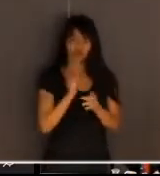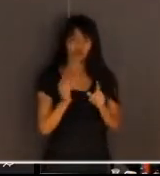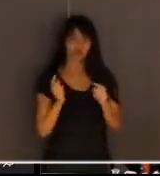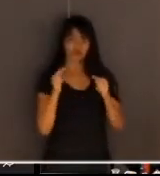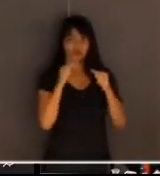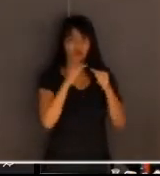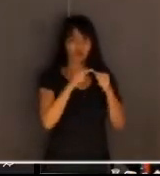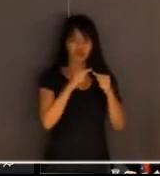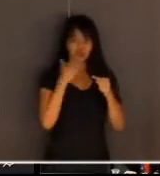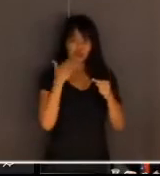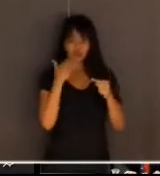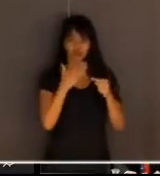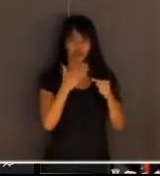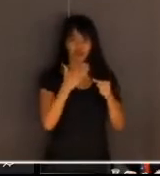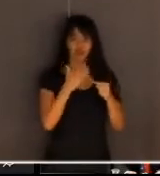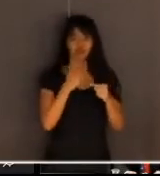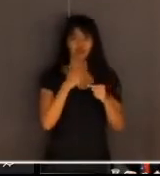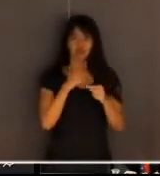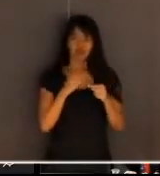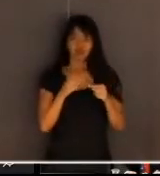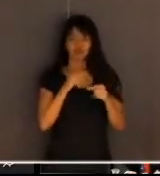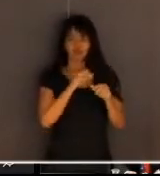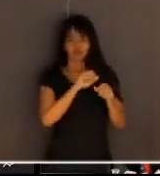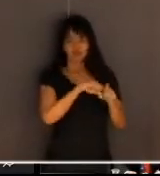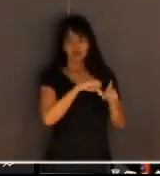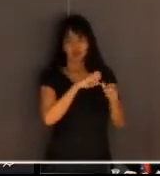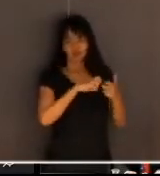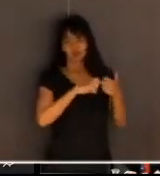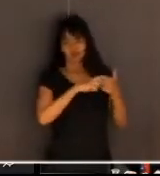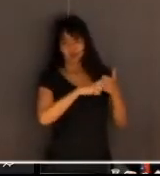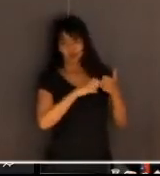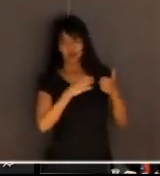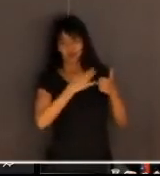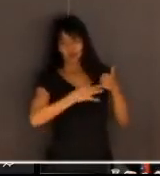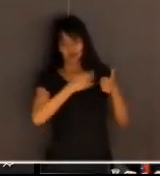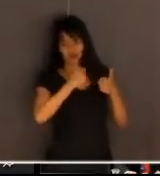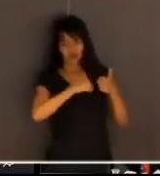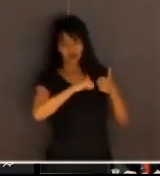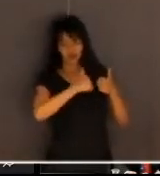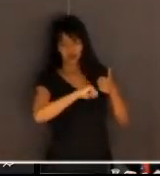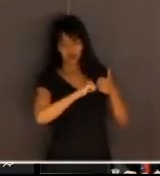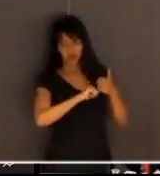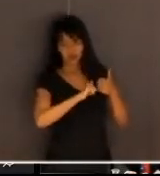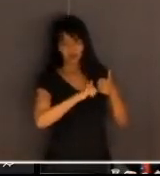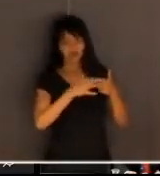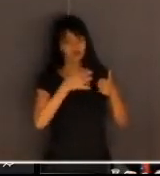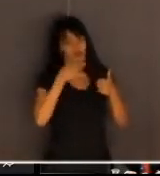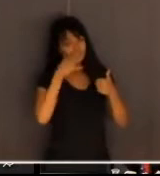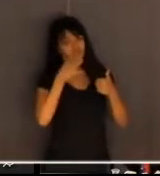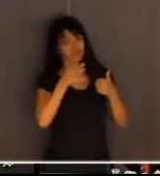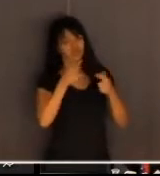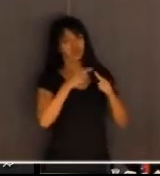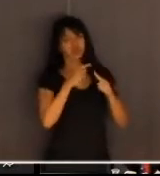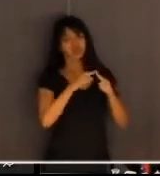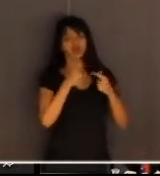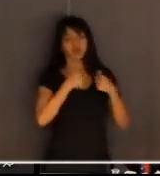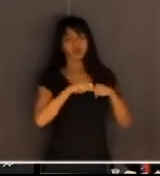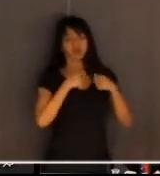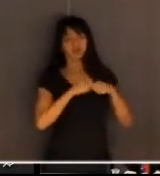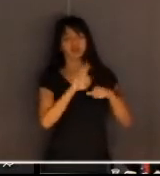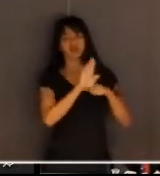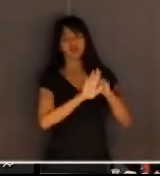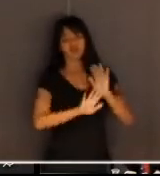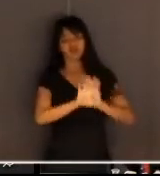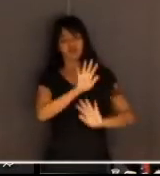do júri. Quero chamar a atenção. Vamos ter um cuidado em relação à cadeia de custódia da